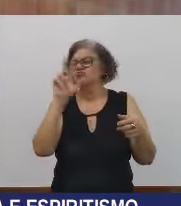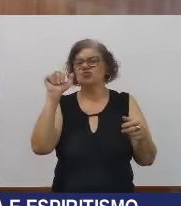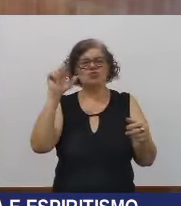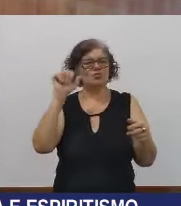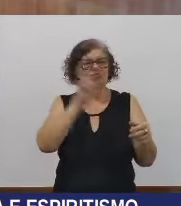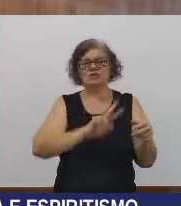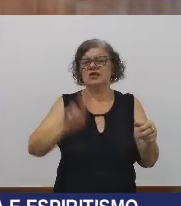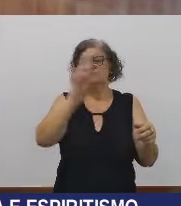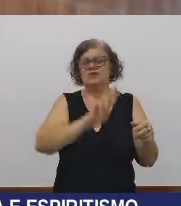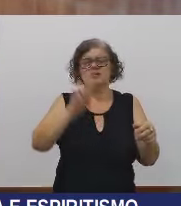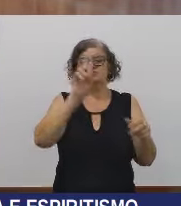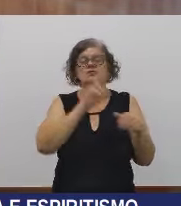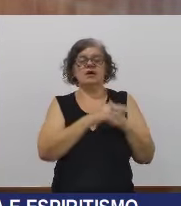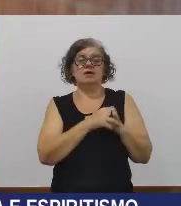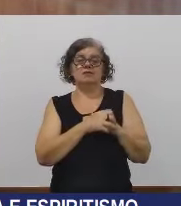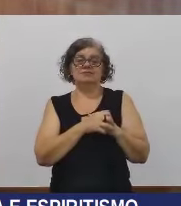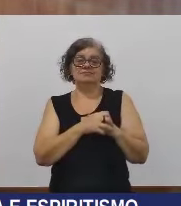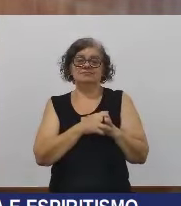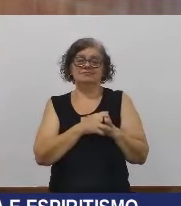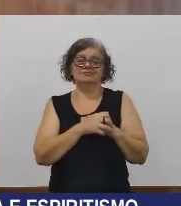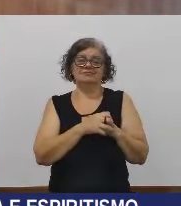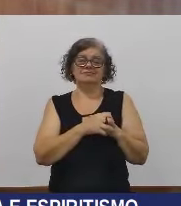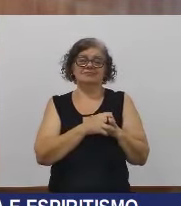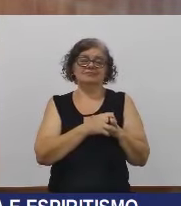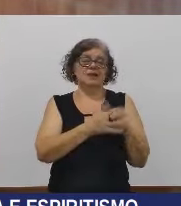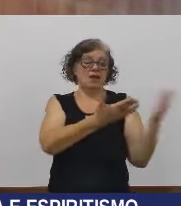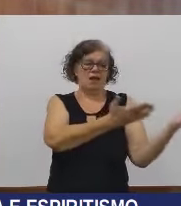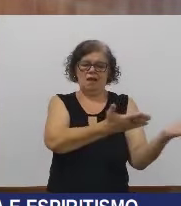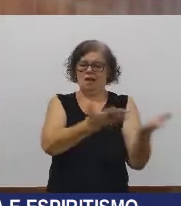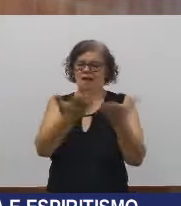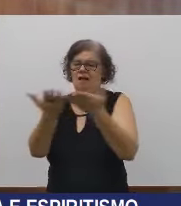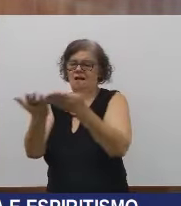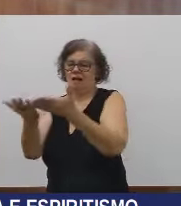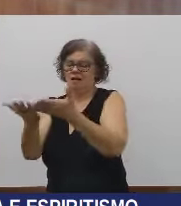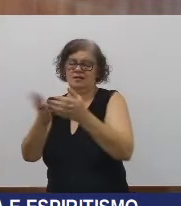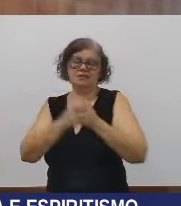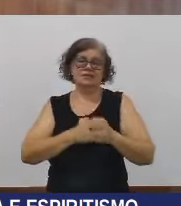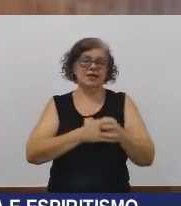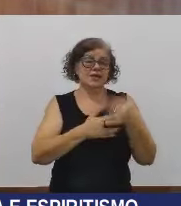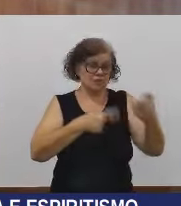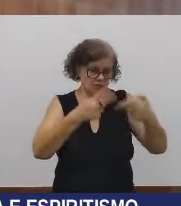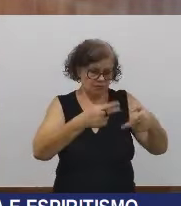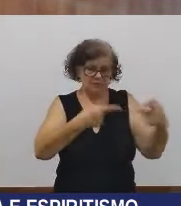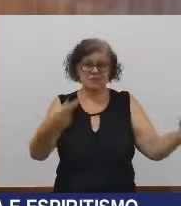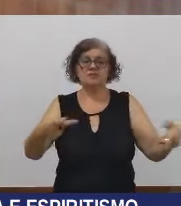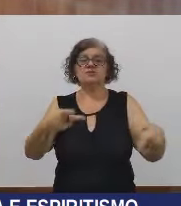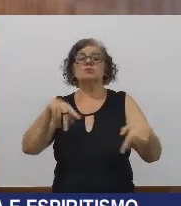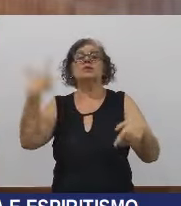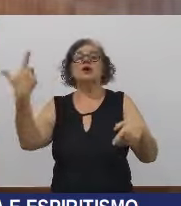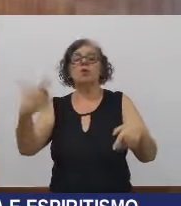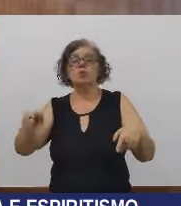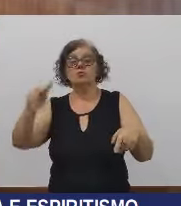de utilizá-las. Nunca, em nenhum momento elas serão tiradas do armário.